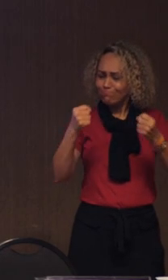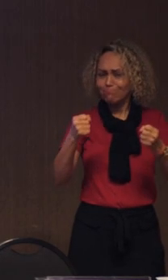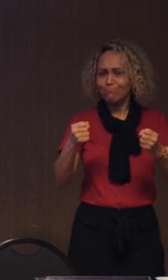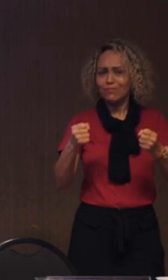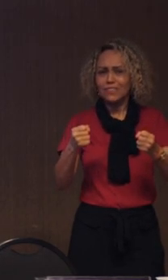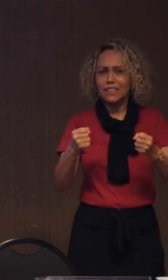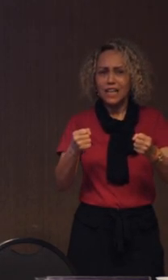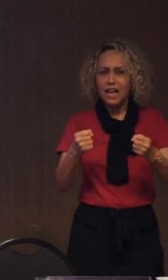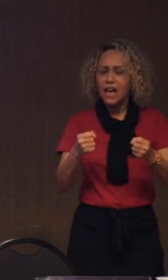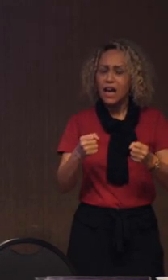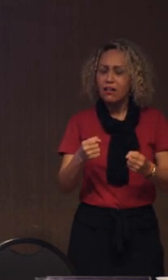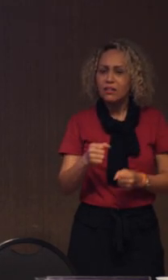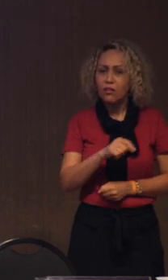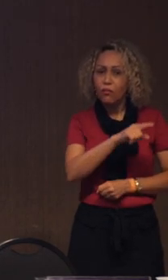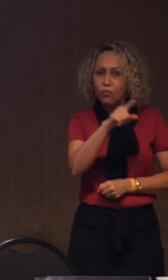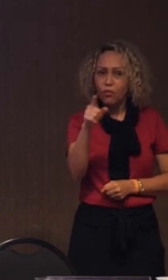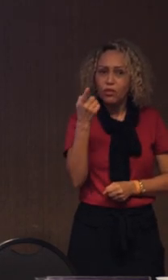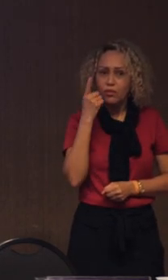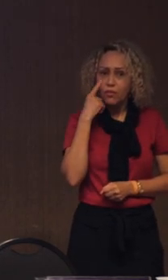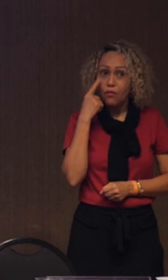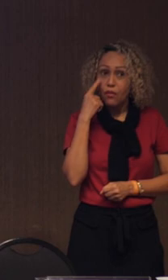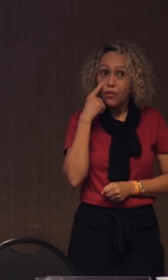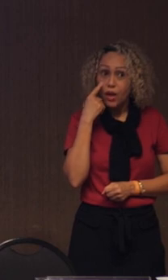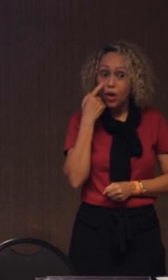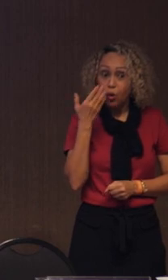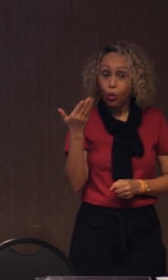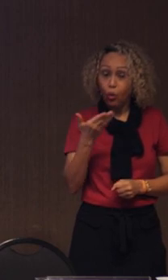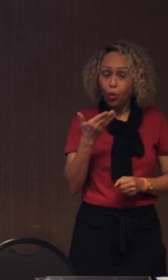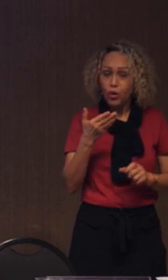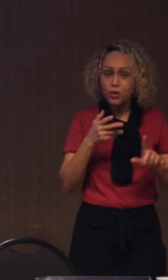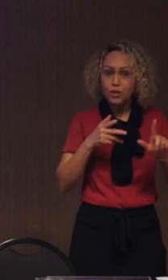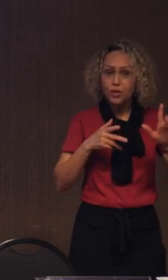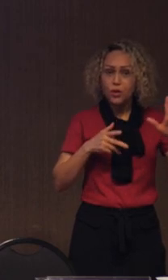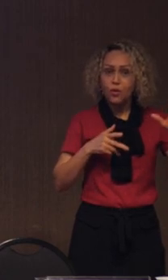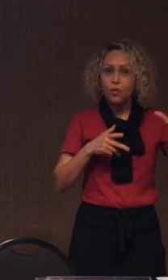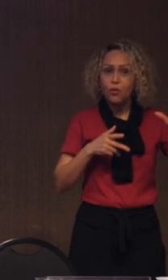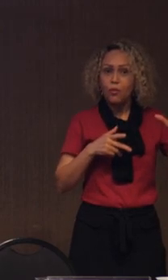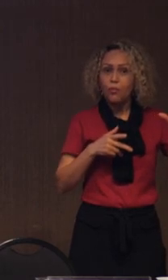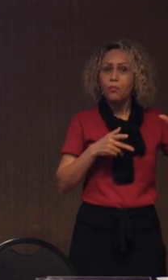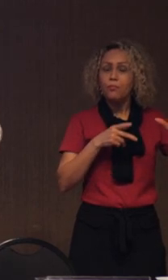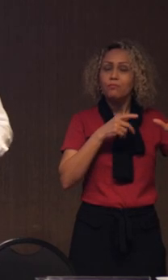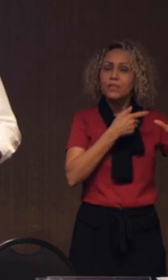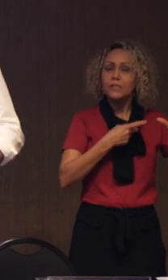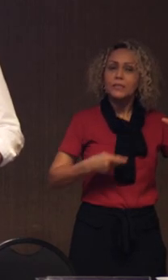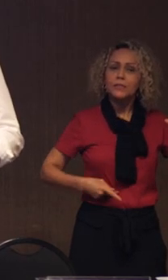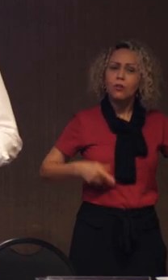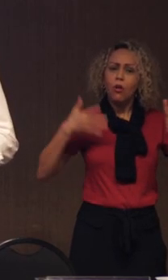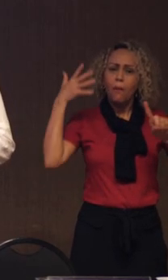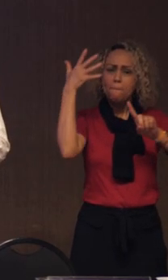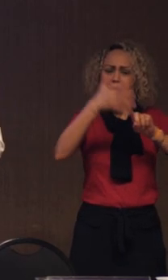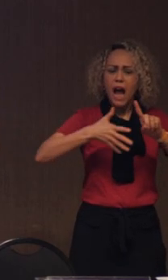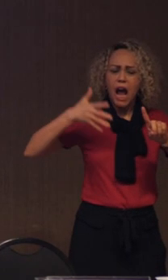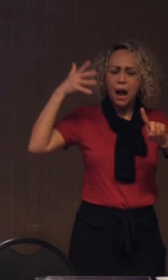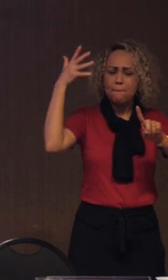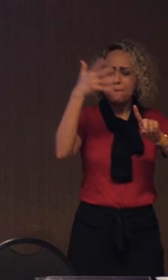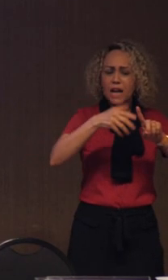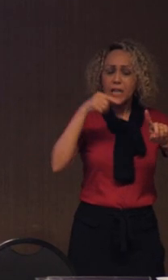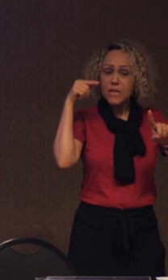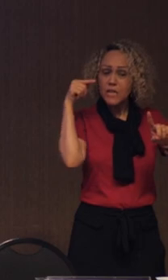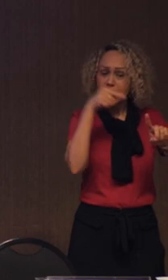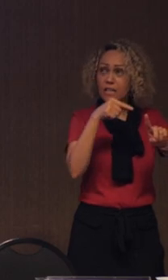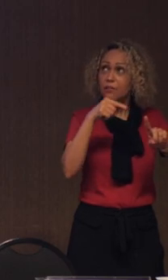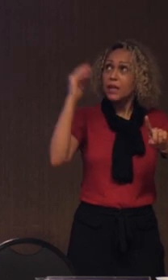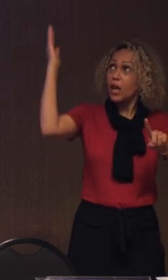causa. Vocês vão ver hoje o discurso do presidente Lula, que está recolocando o Brasil no cenário internacional de